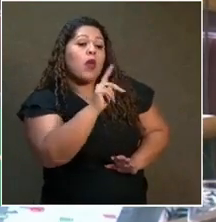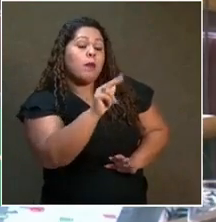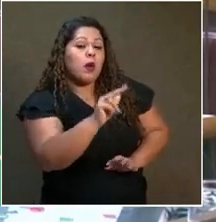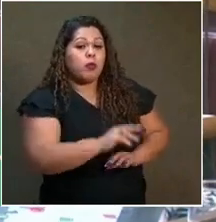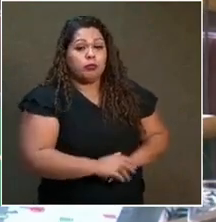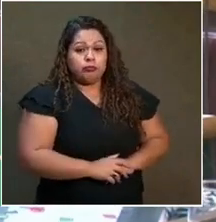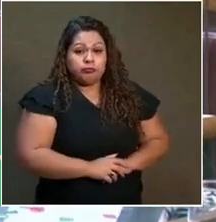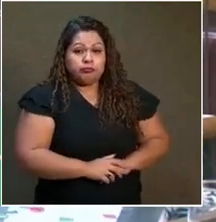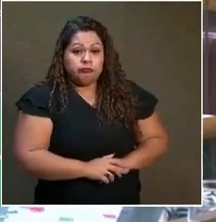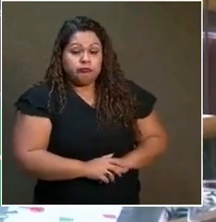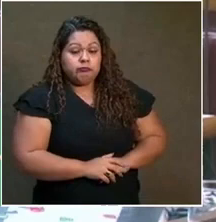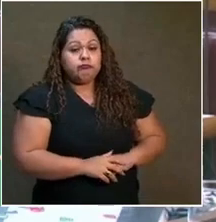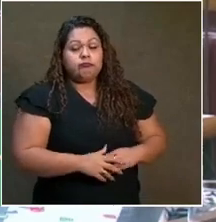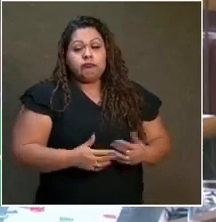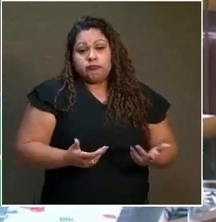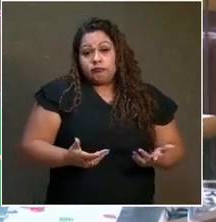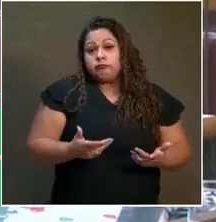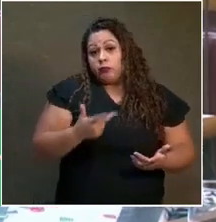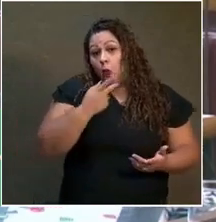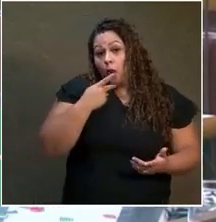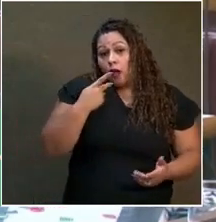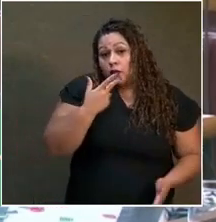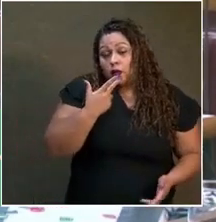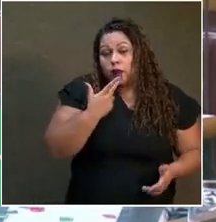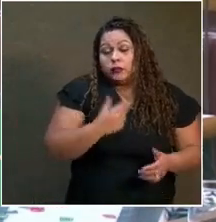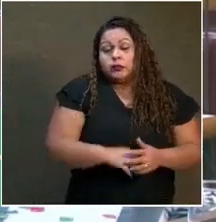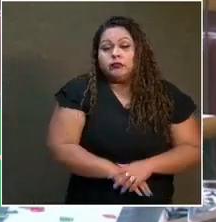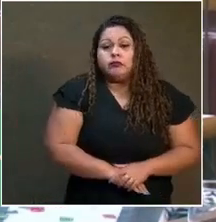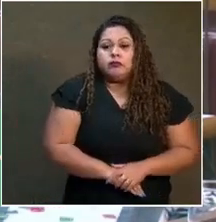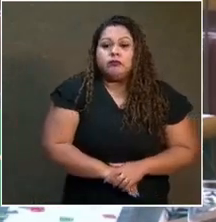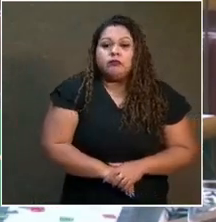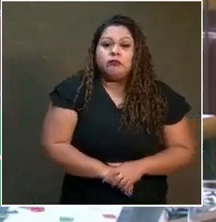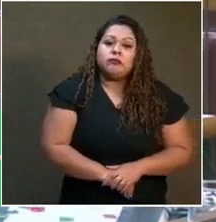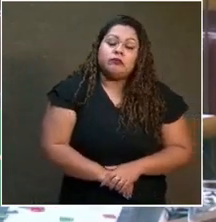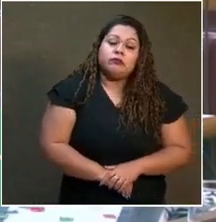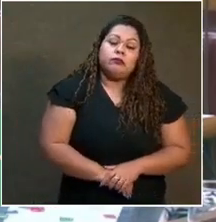deixar. Cássio falou isso.